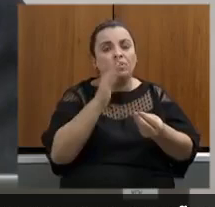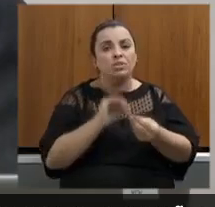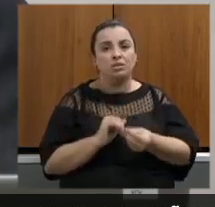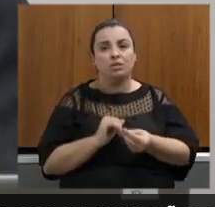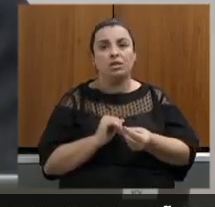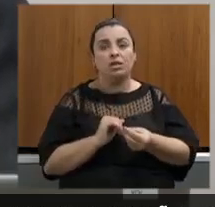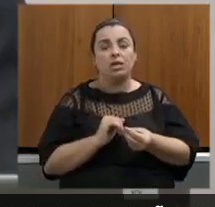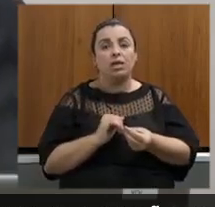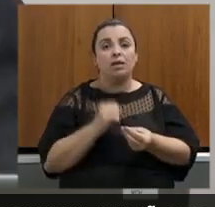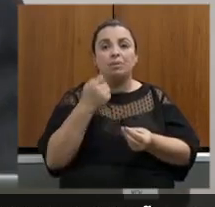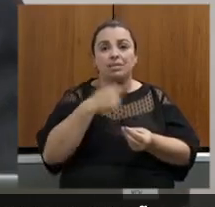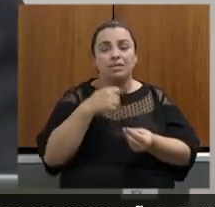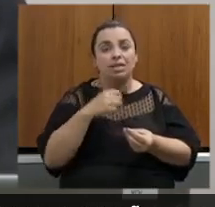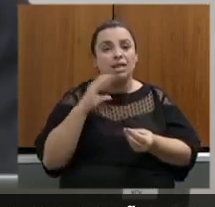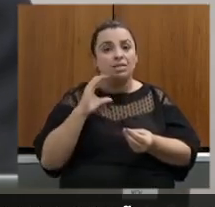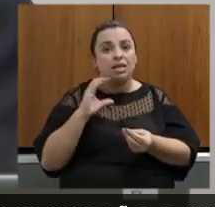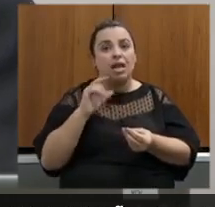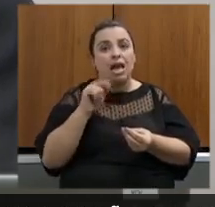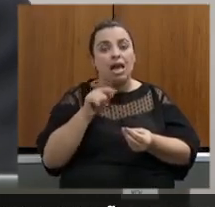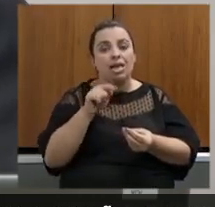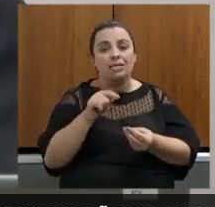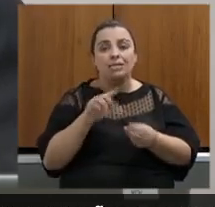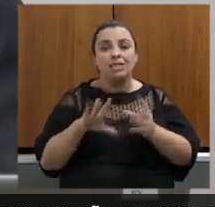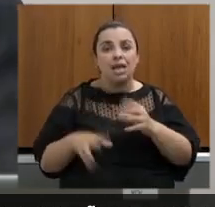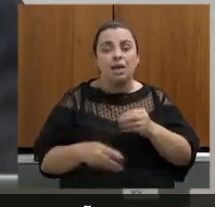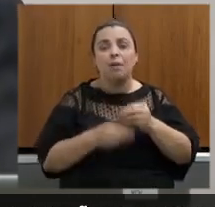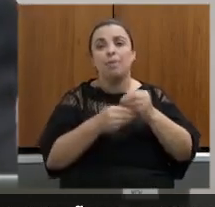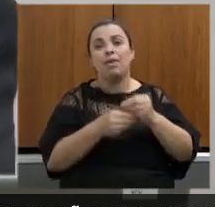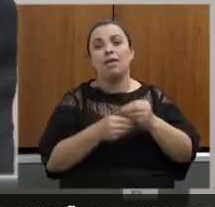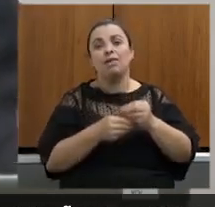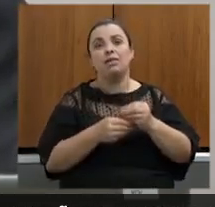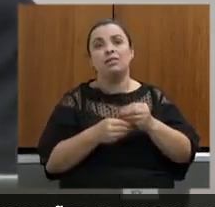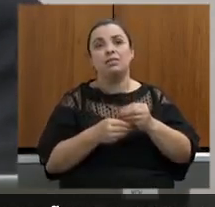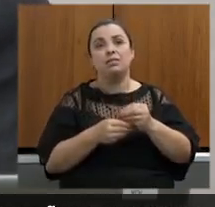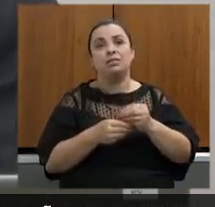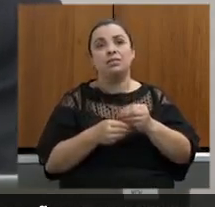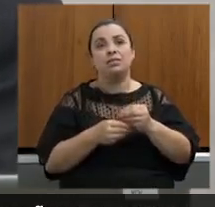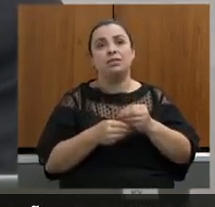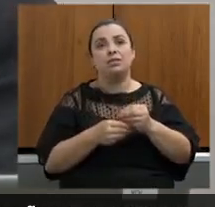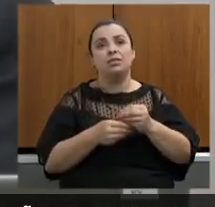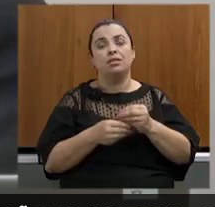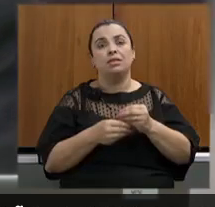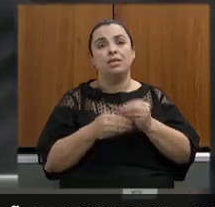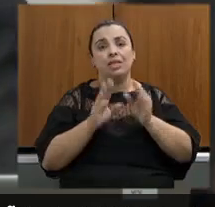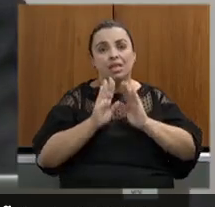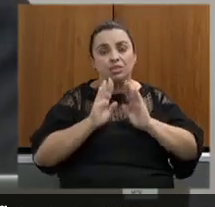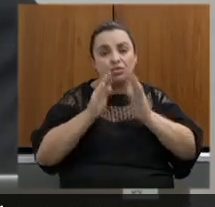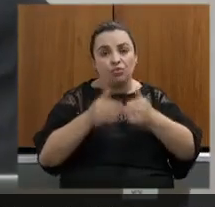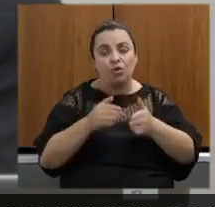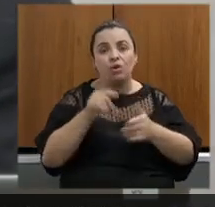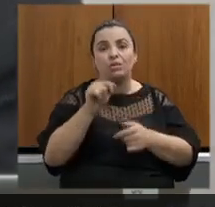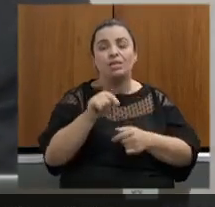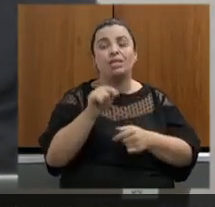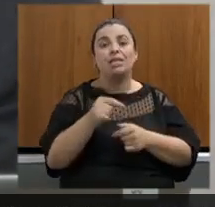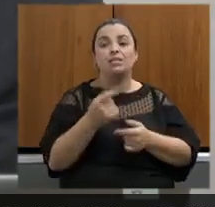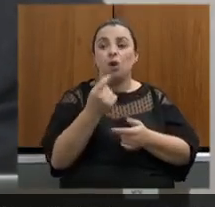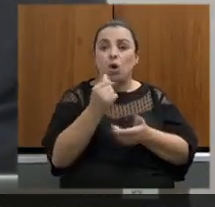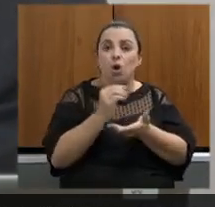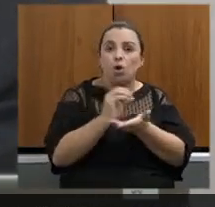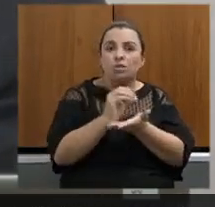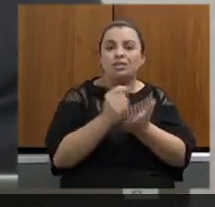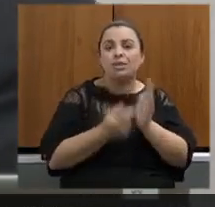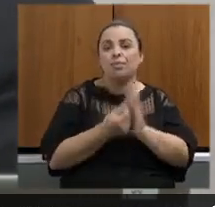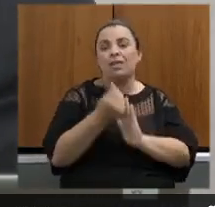pronto antes das emendas podem ondas desse específico dessa Rodrigo orçamentária